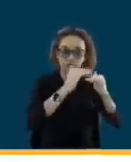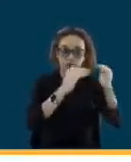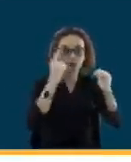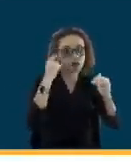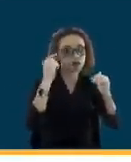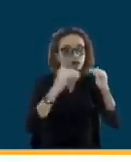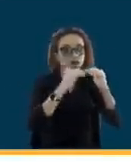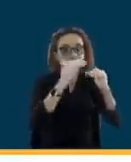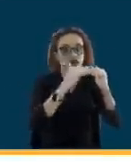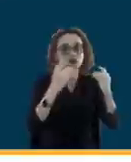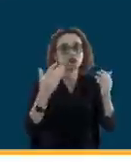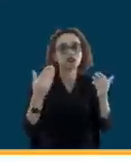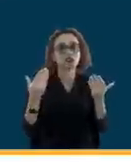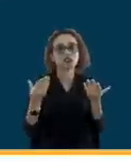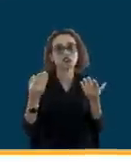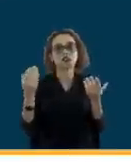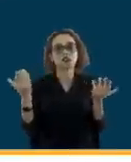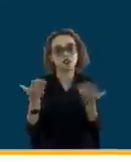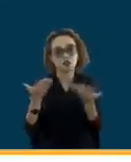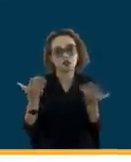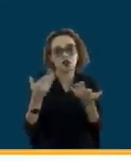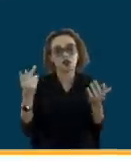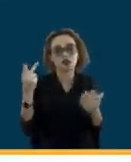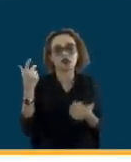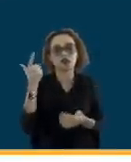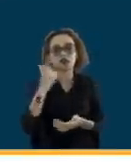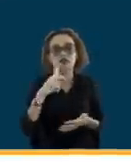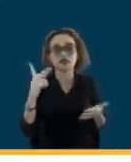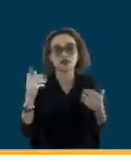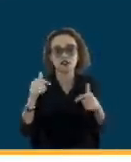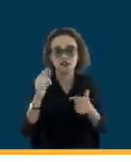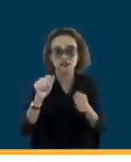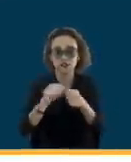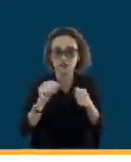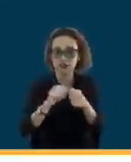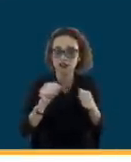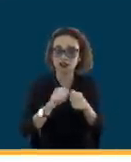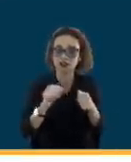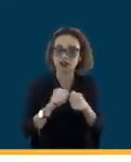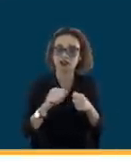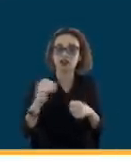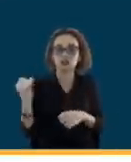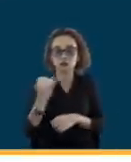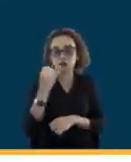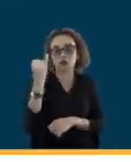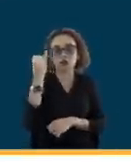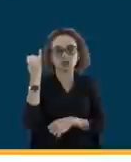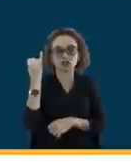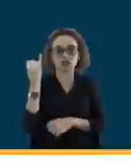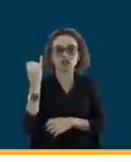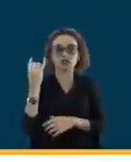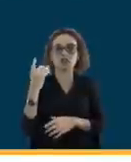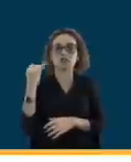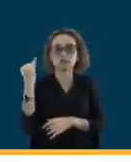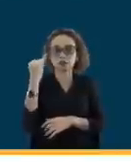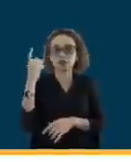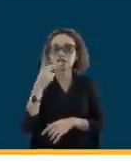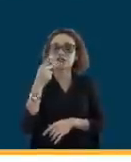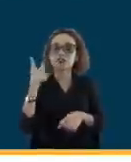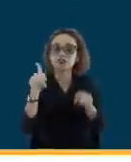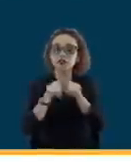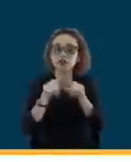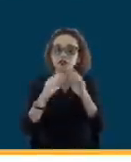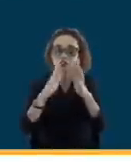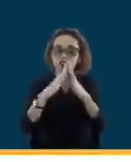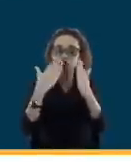isso que a gente hoje consegue fazer, né, essa entrega de utilidade pública muito importante. Mas é importante também dizer que a Escola de Políticas